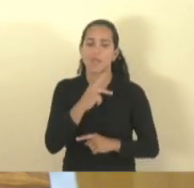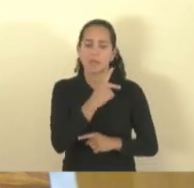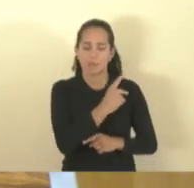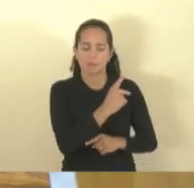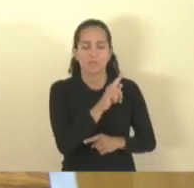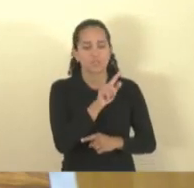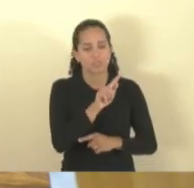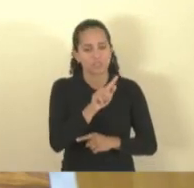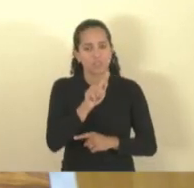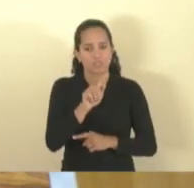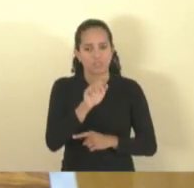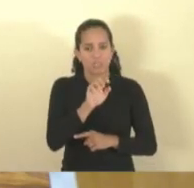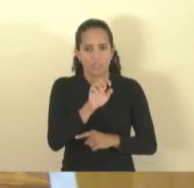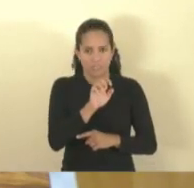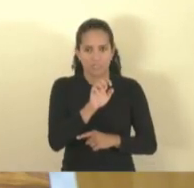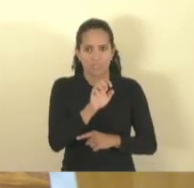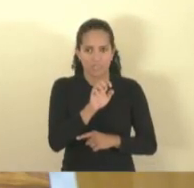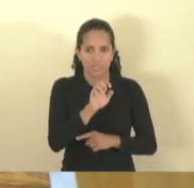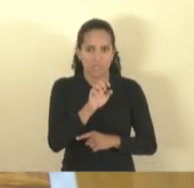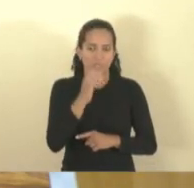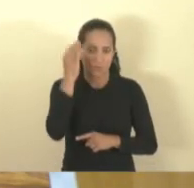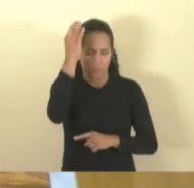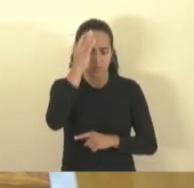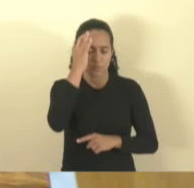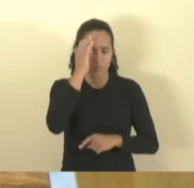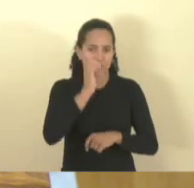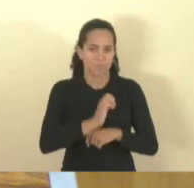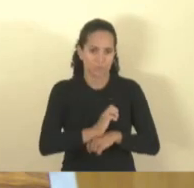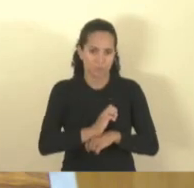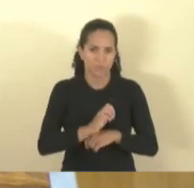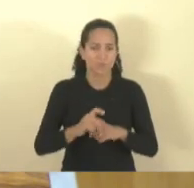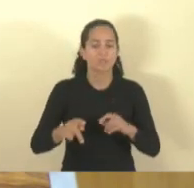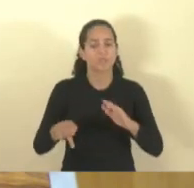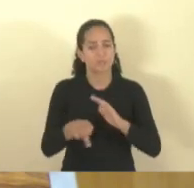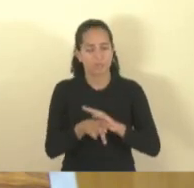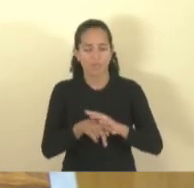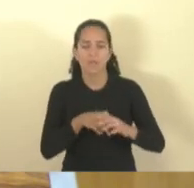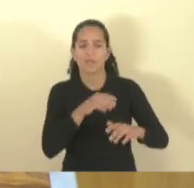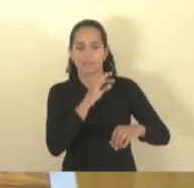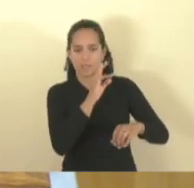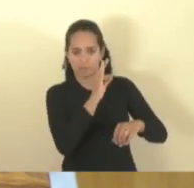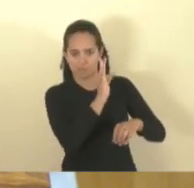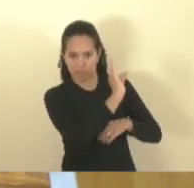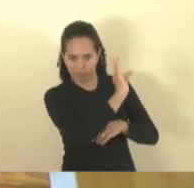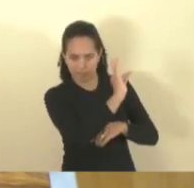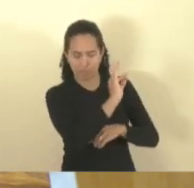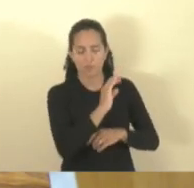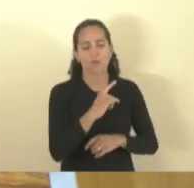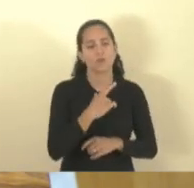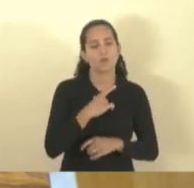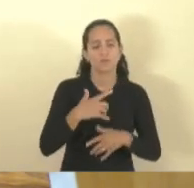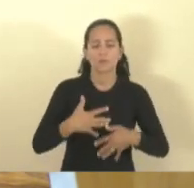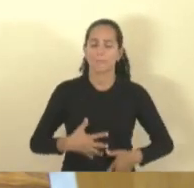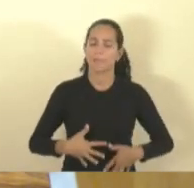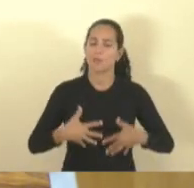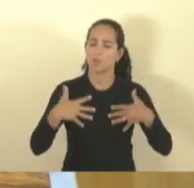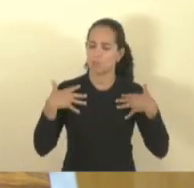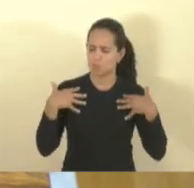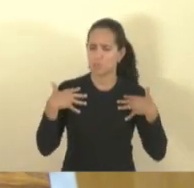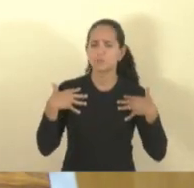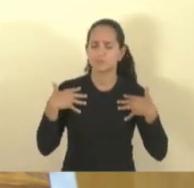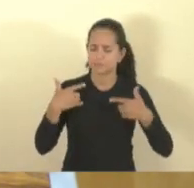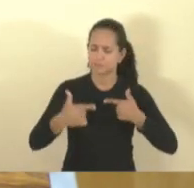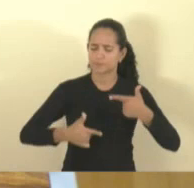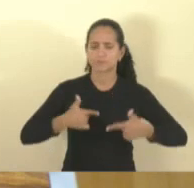estadual, e hoje, como EPPGG federal, tenho a honra de tocar ou